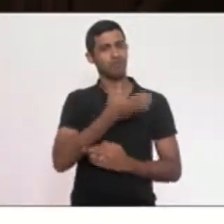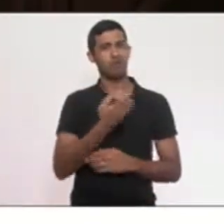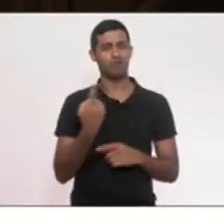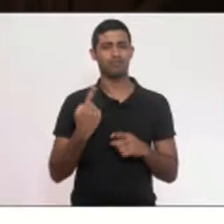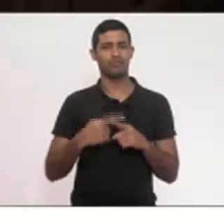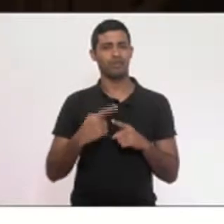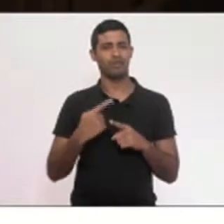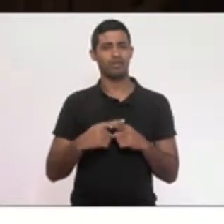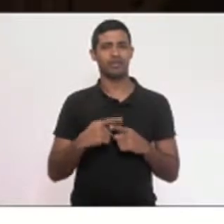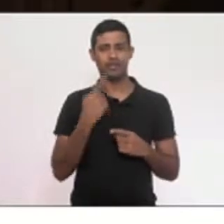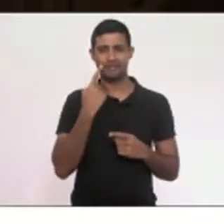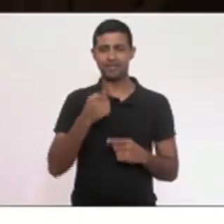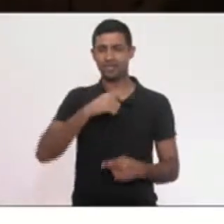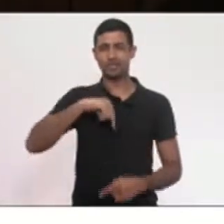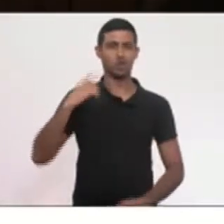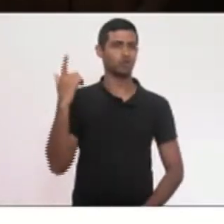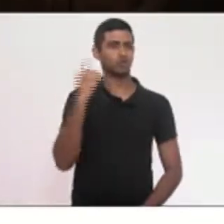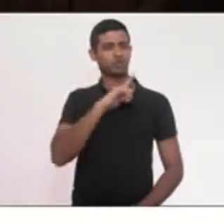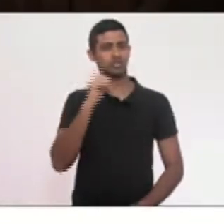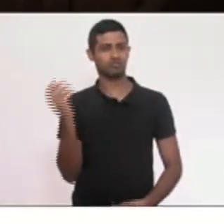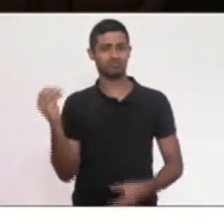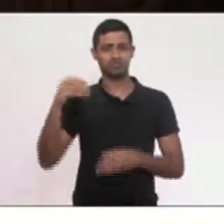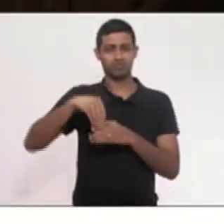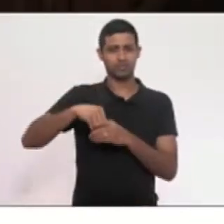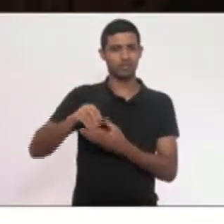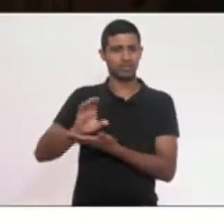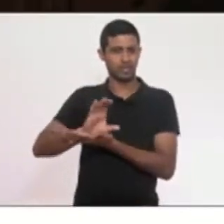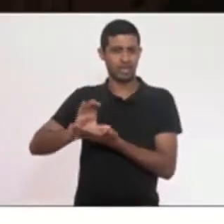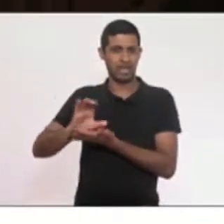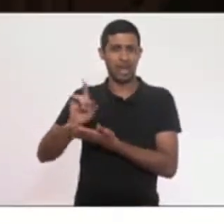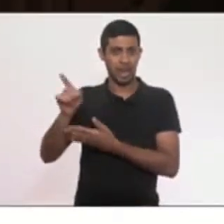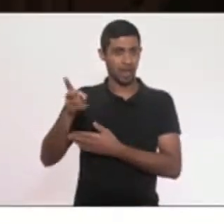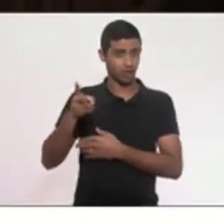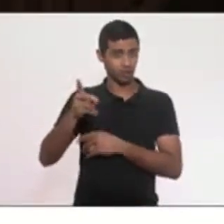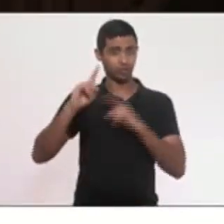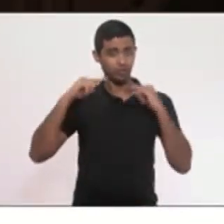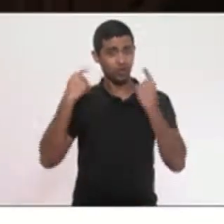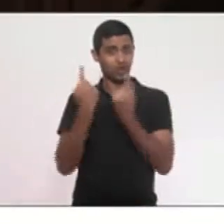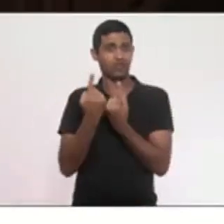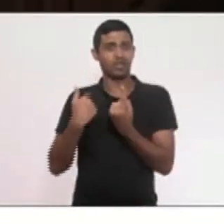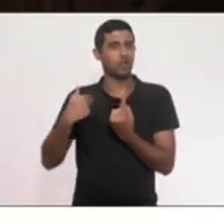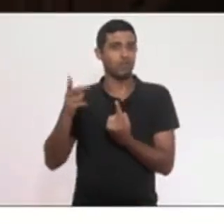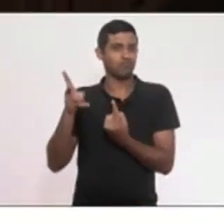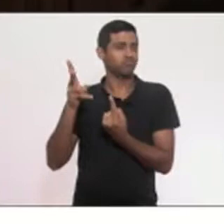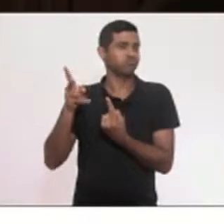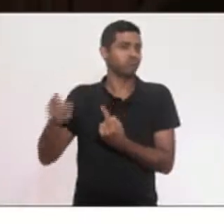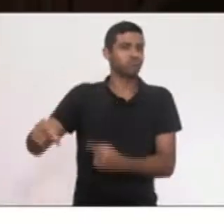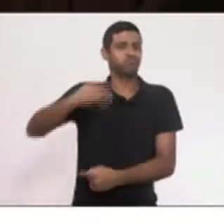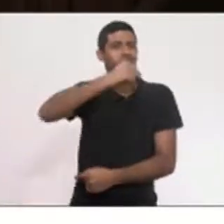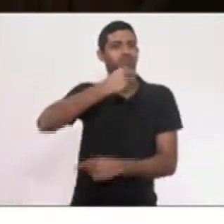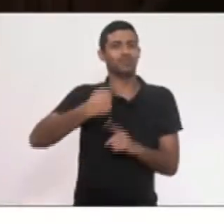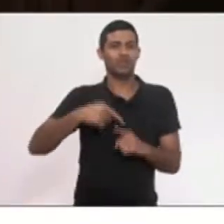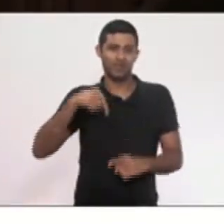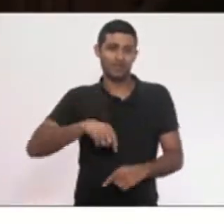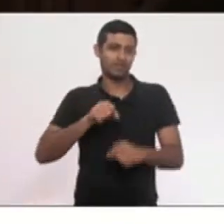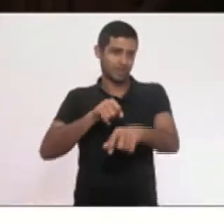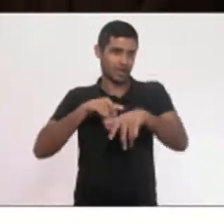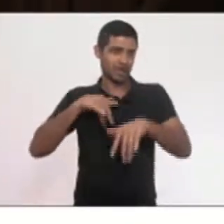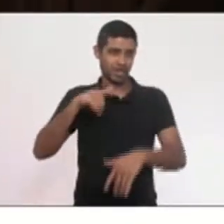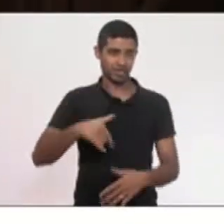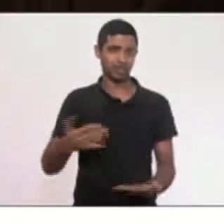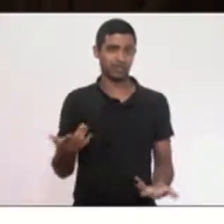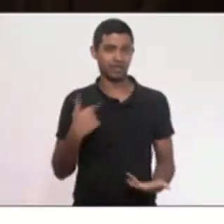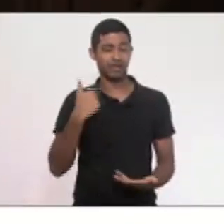tenhamos feito a instalação, ainda está em andamento, eu não pude continuar por causa da sessão plenária, que na verdade esse é um processo